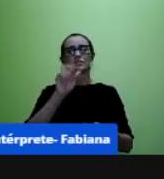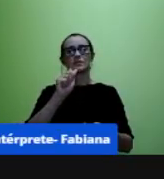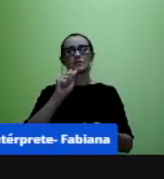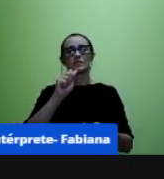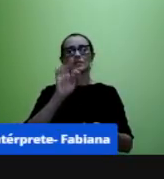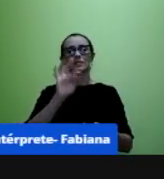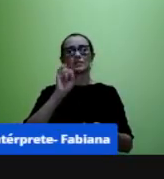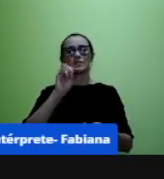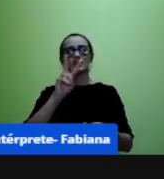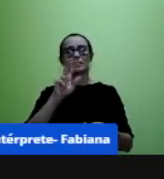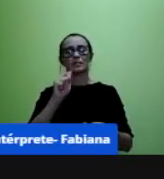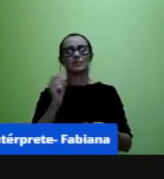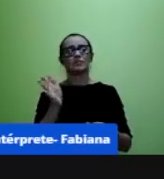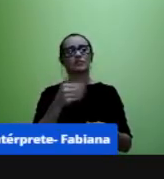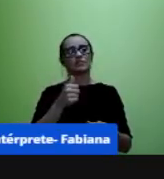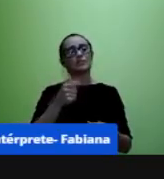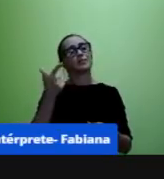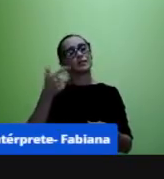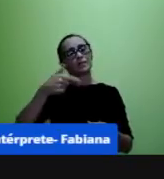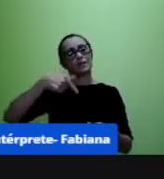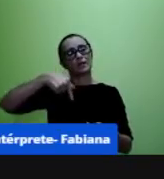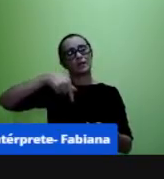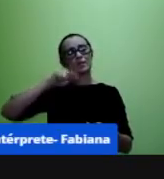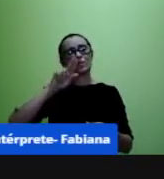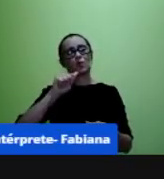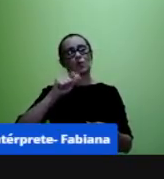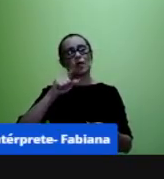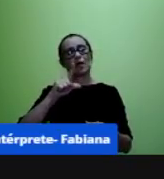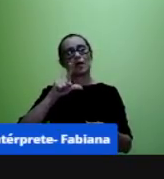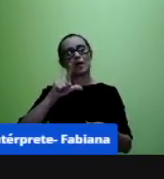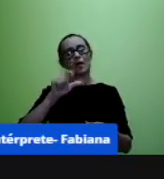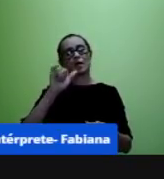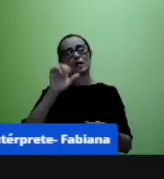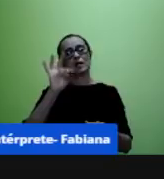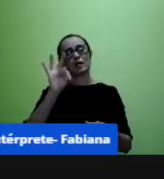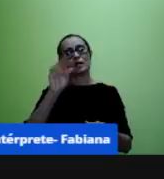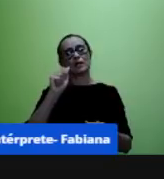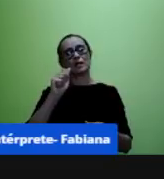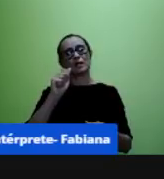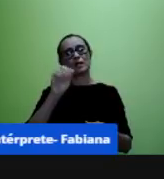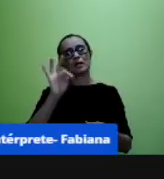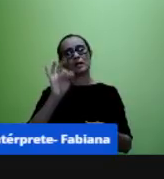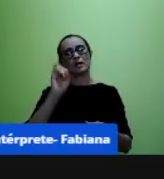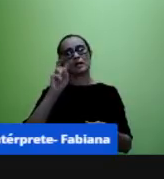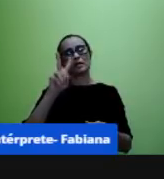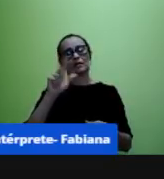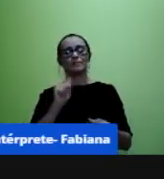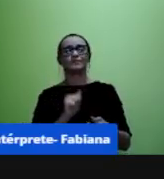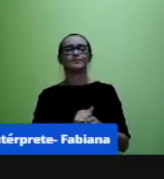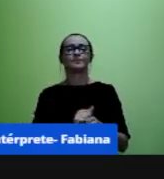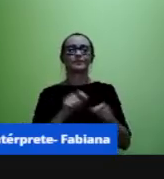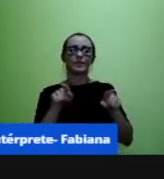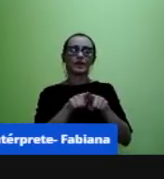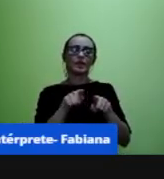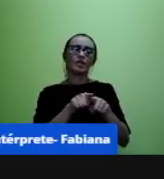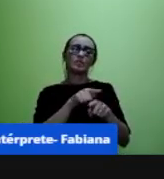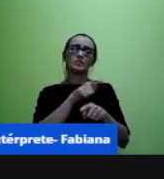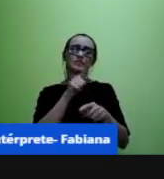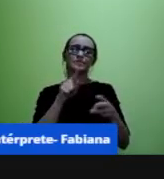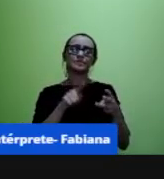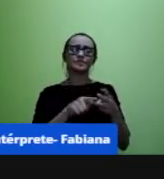tipo também é a formativa. Bom, durante todo esse processo, lá na frente, eu vou verificar o quanto o